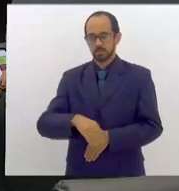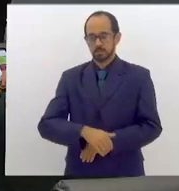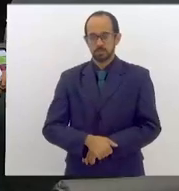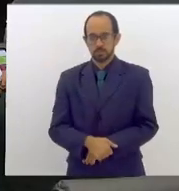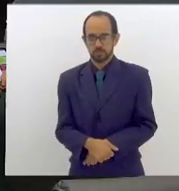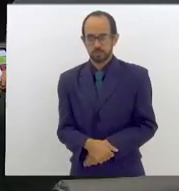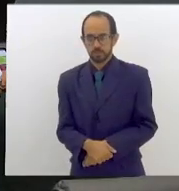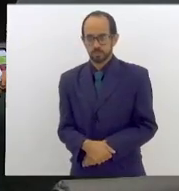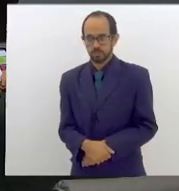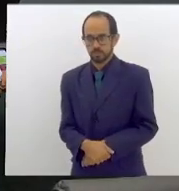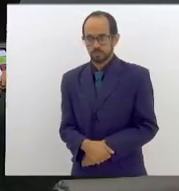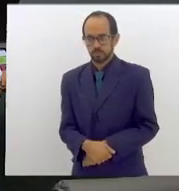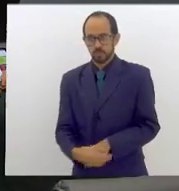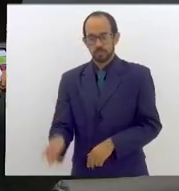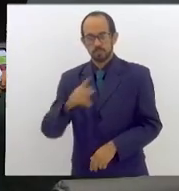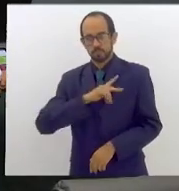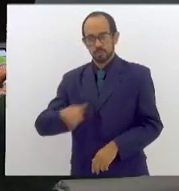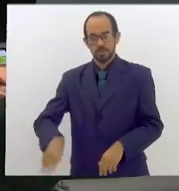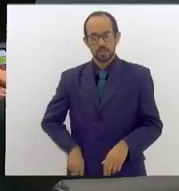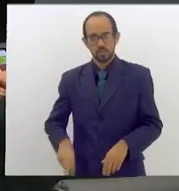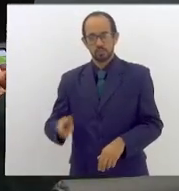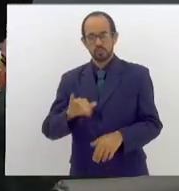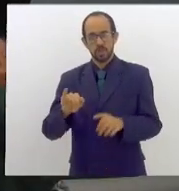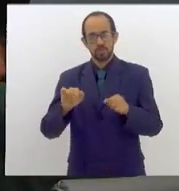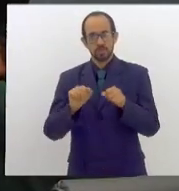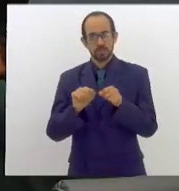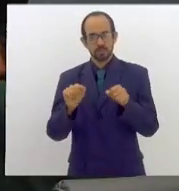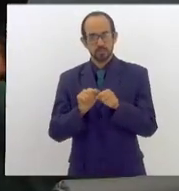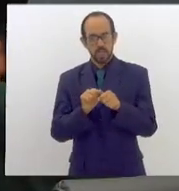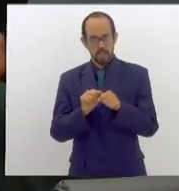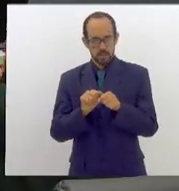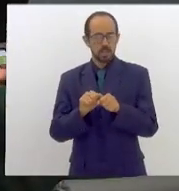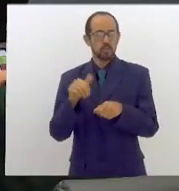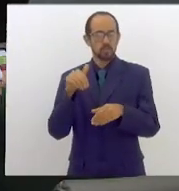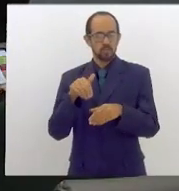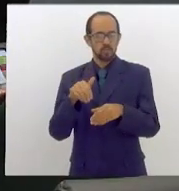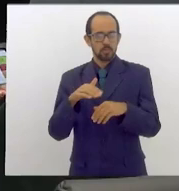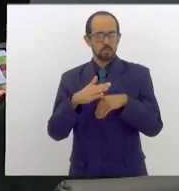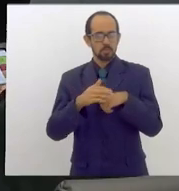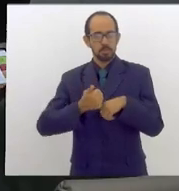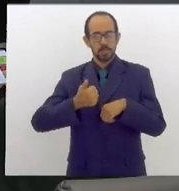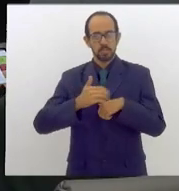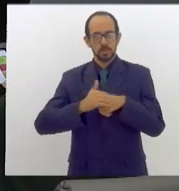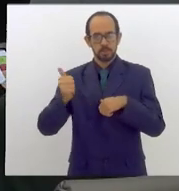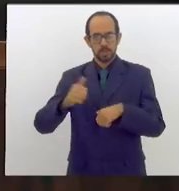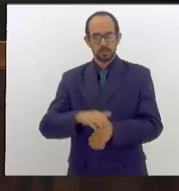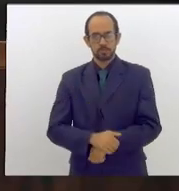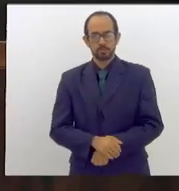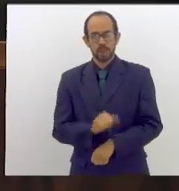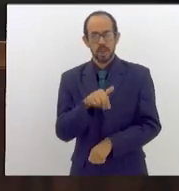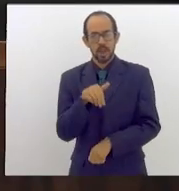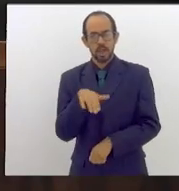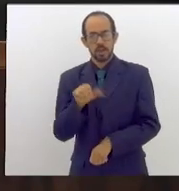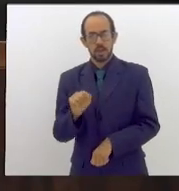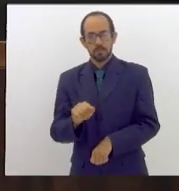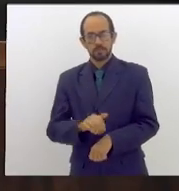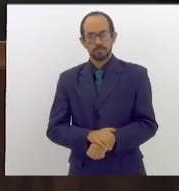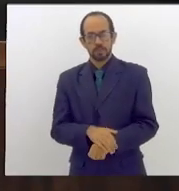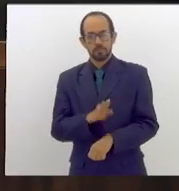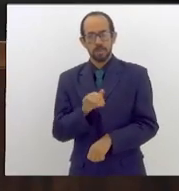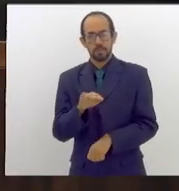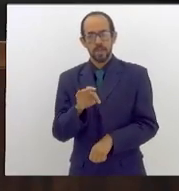Presidente será proceder a primeira chamada deputada Alana Passos Deputado Bebeto